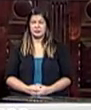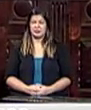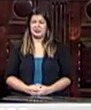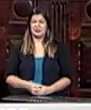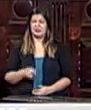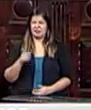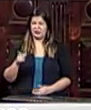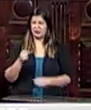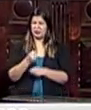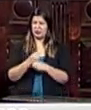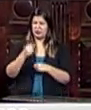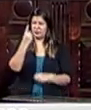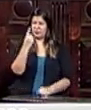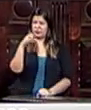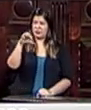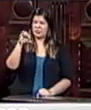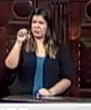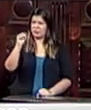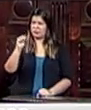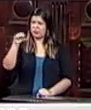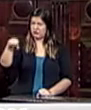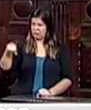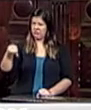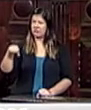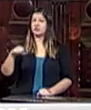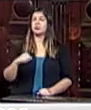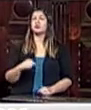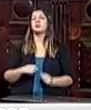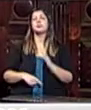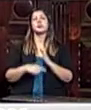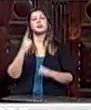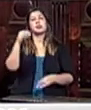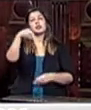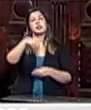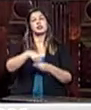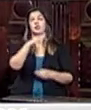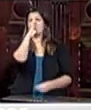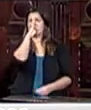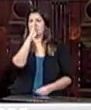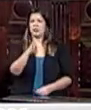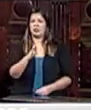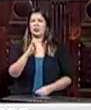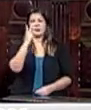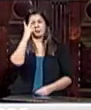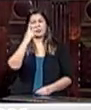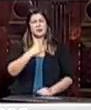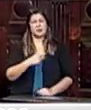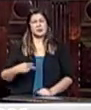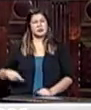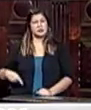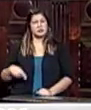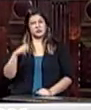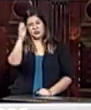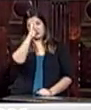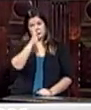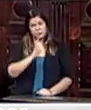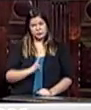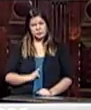naquele ano de 89, na primeira eleição direta para presidente da